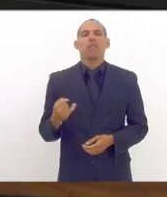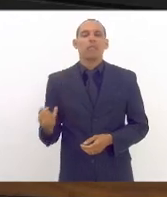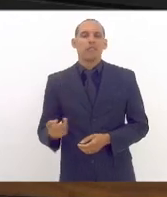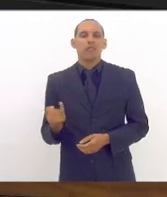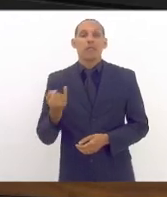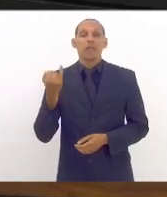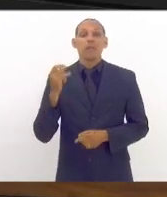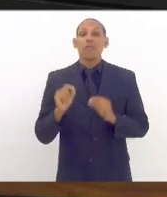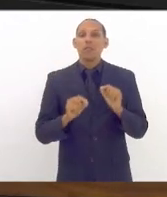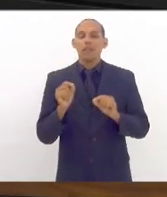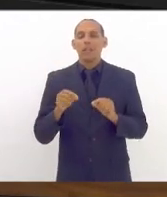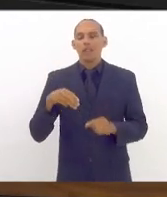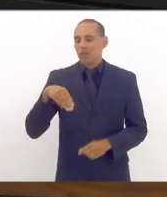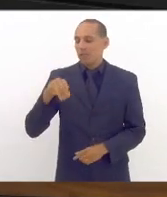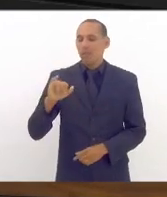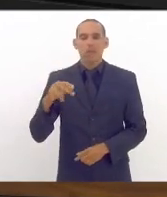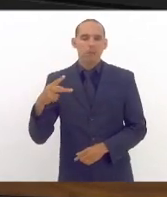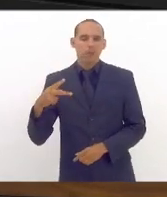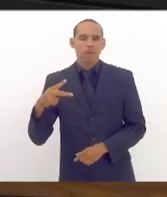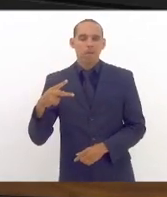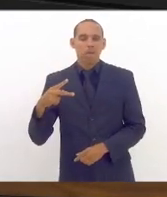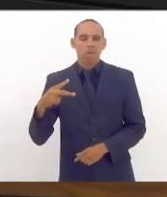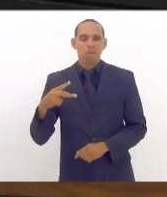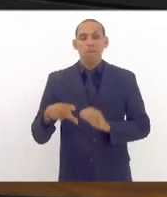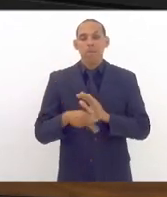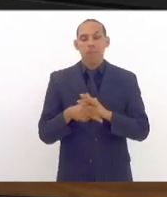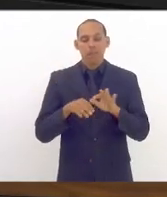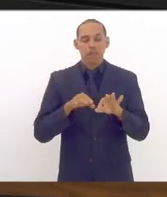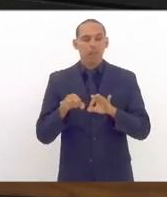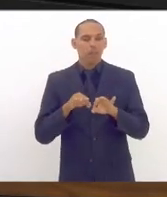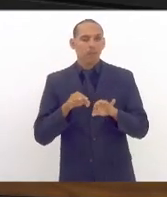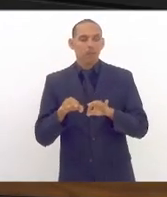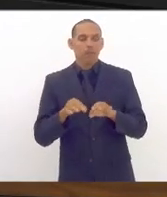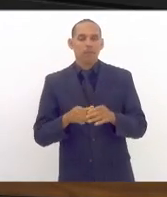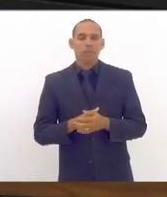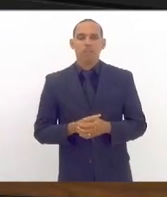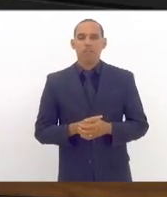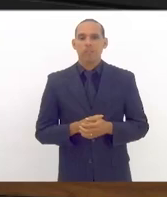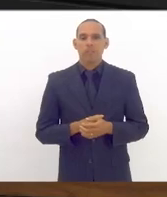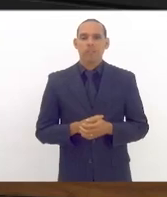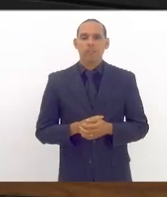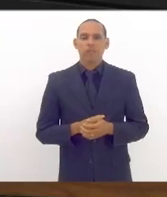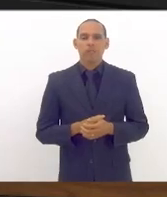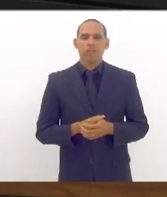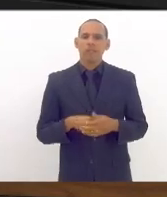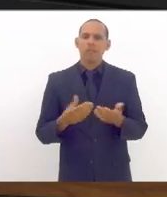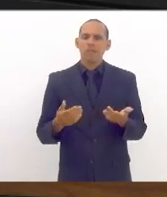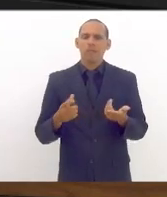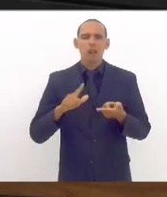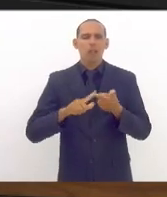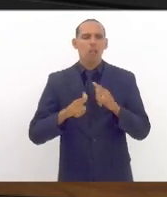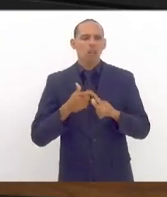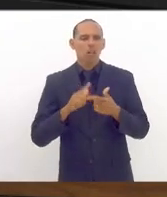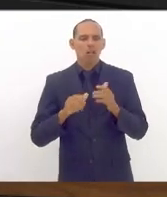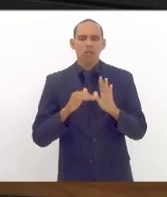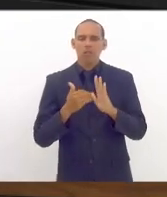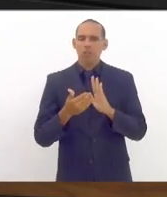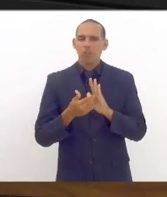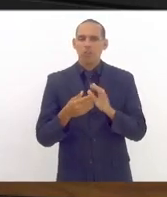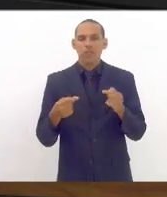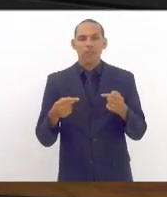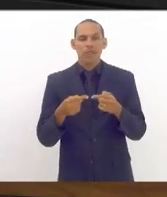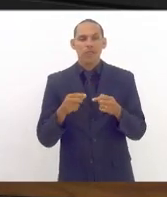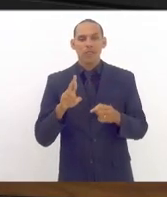da Matriz insulina o produto para o planejamento então toda lógica que começa com